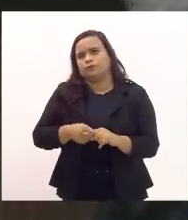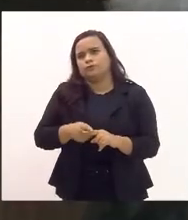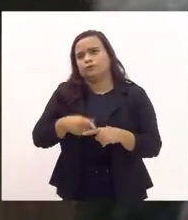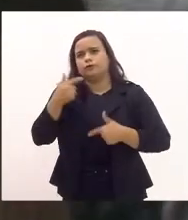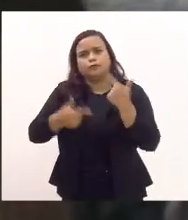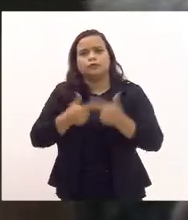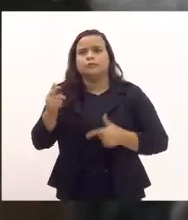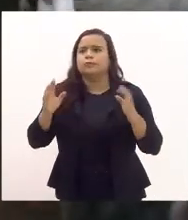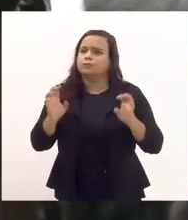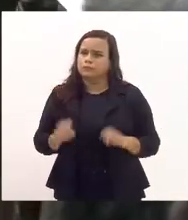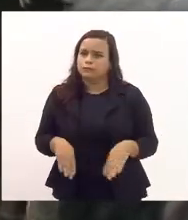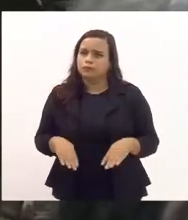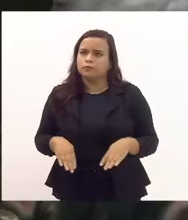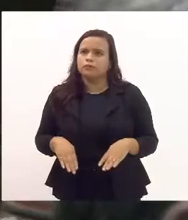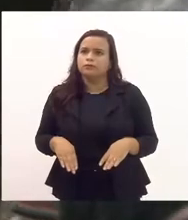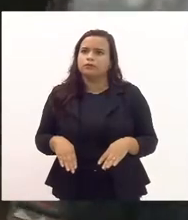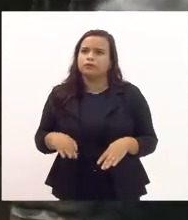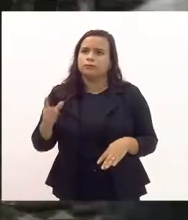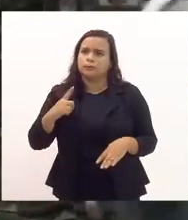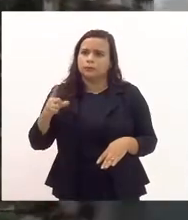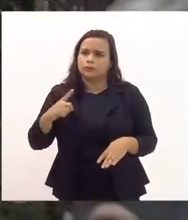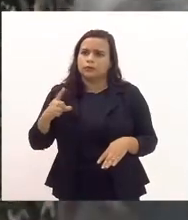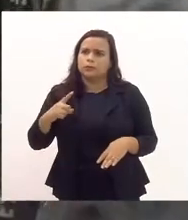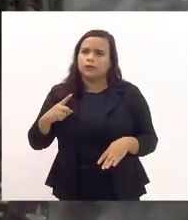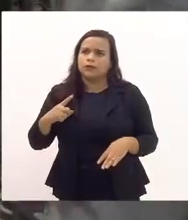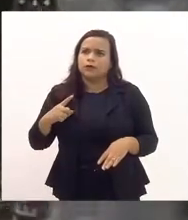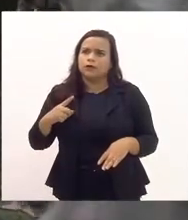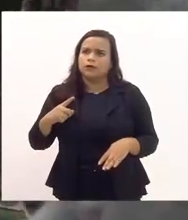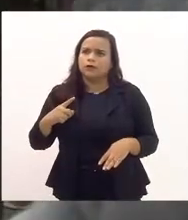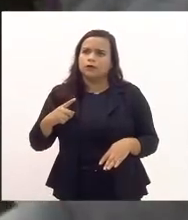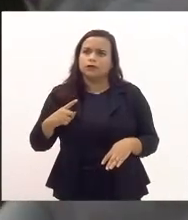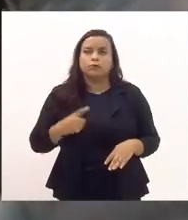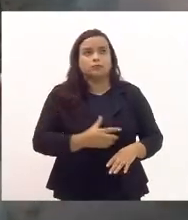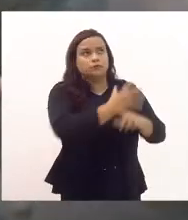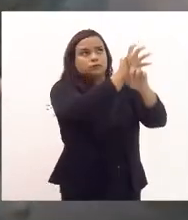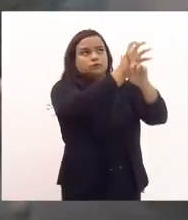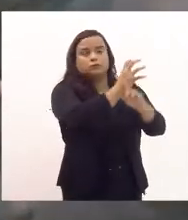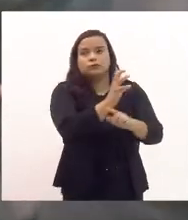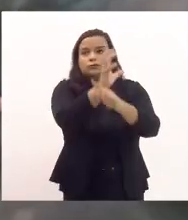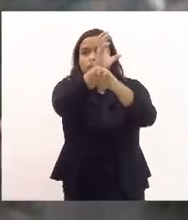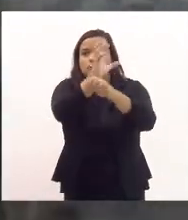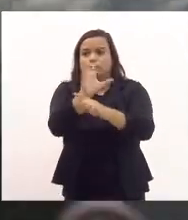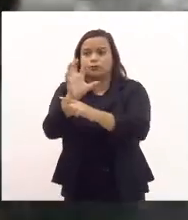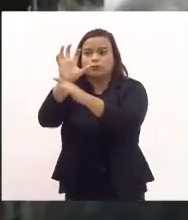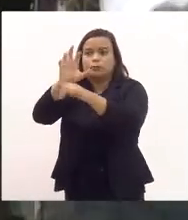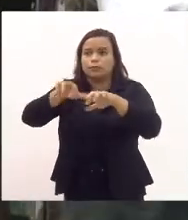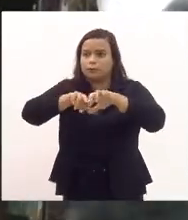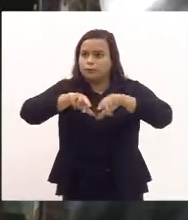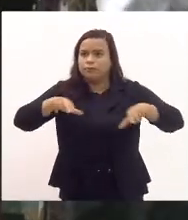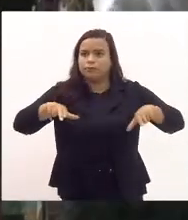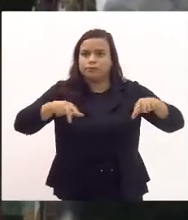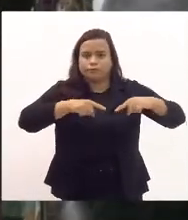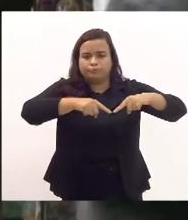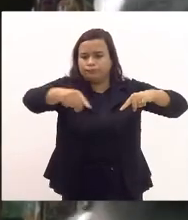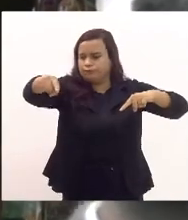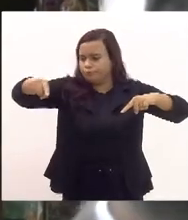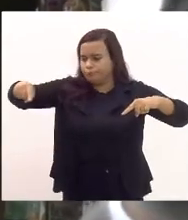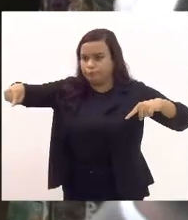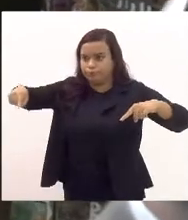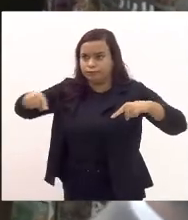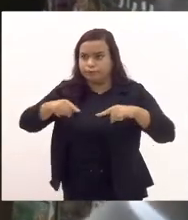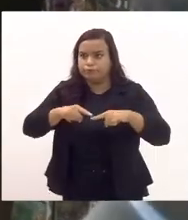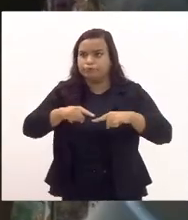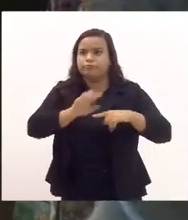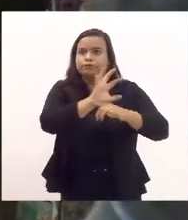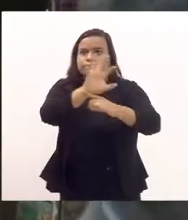ele funciona através de uma triangulação de antenas e os principais ganhos que